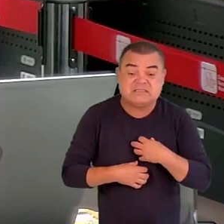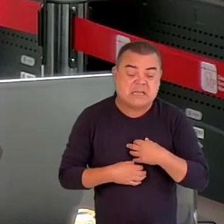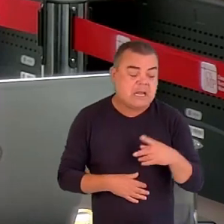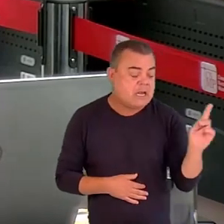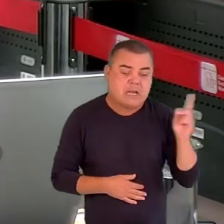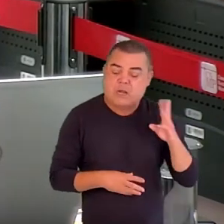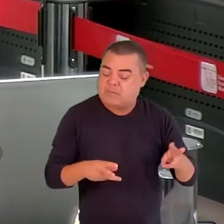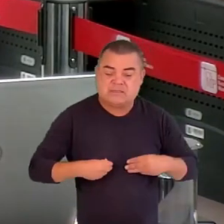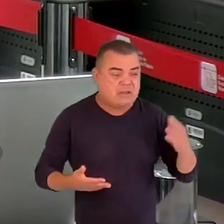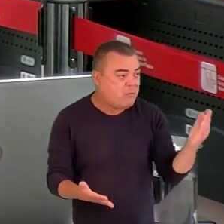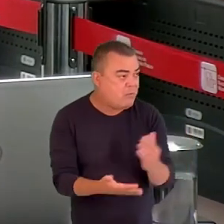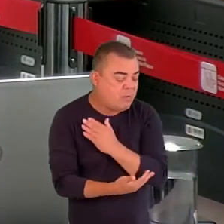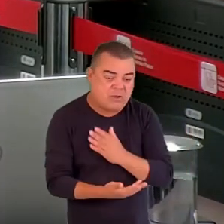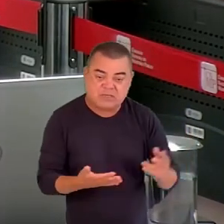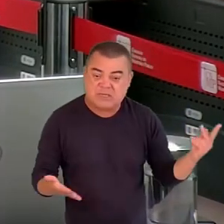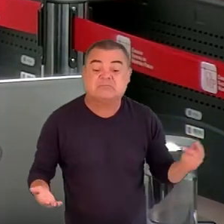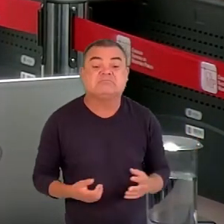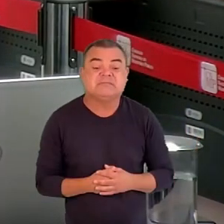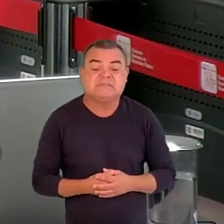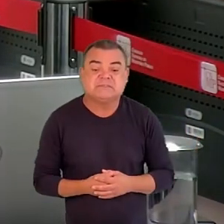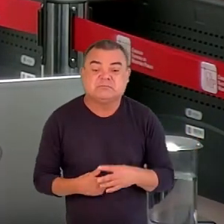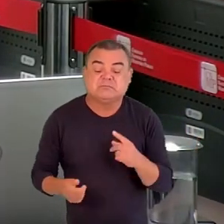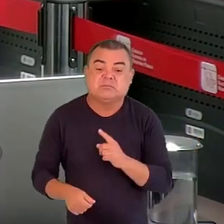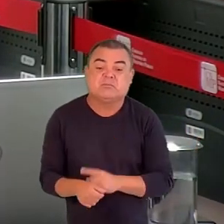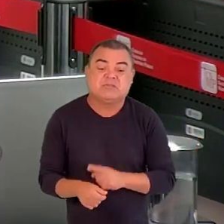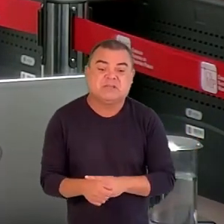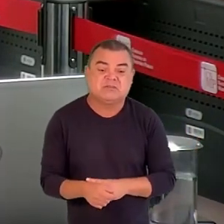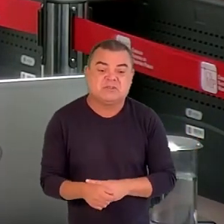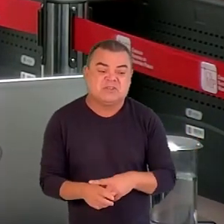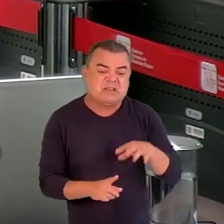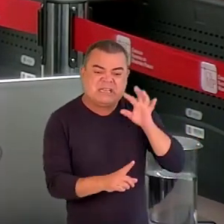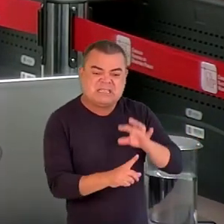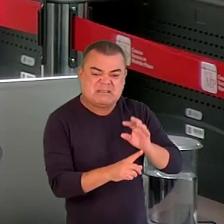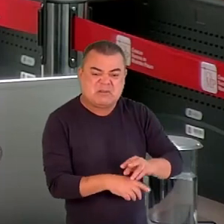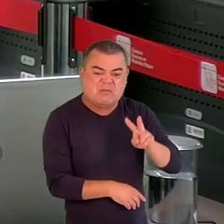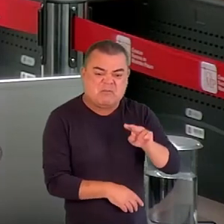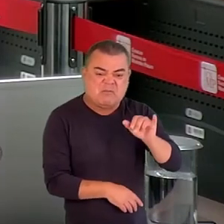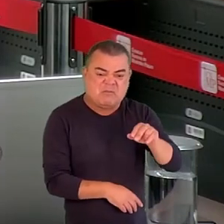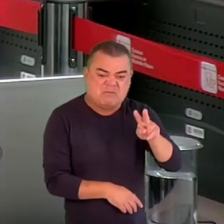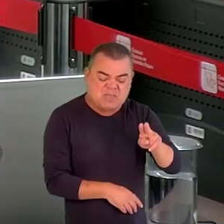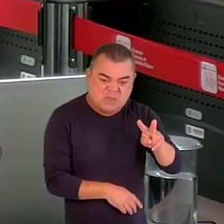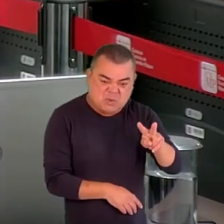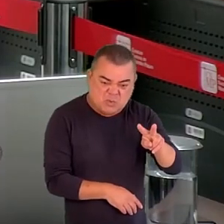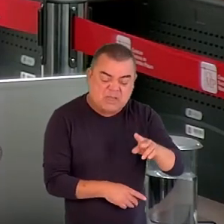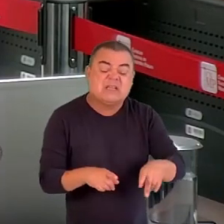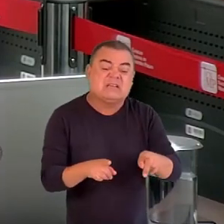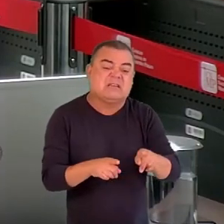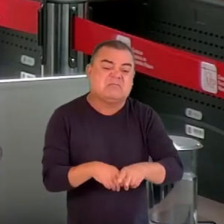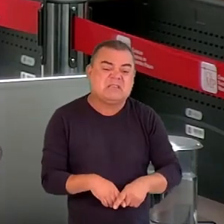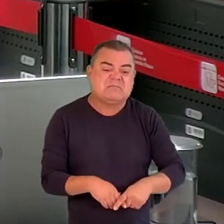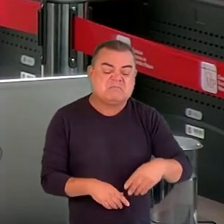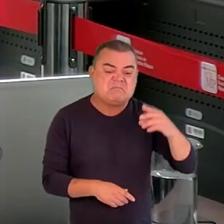qualquer situação, uma agressão tão vil e tão baixa como a que ela sofreu. Daí a indignação, acho que, de todos